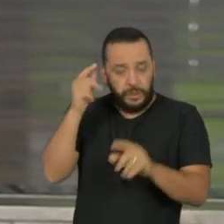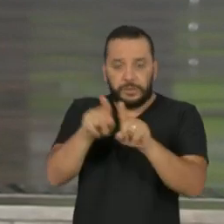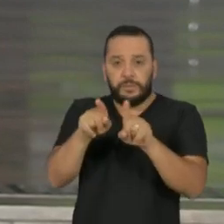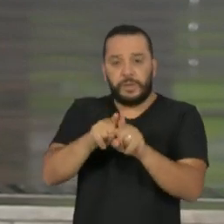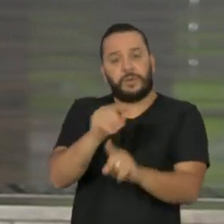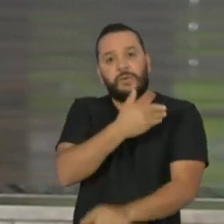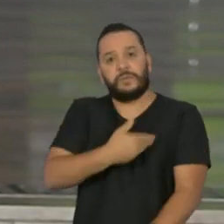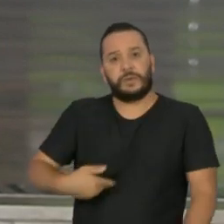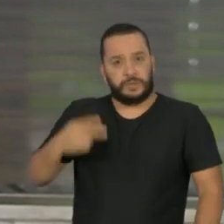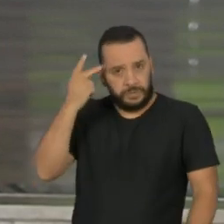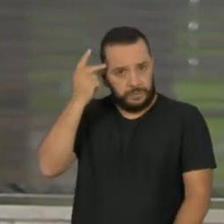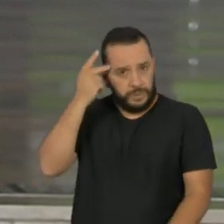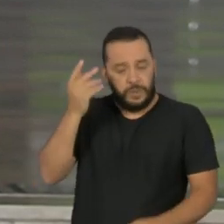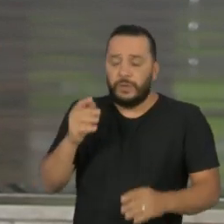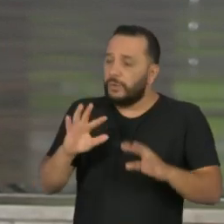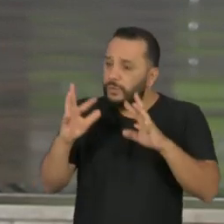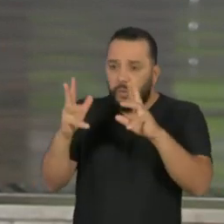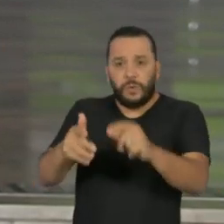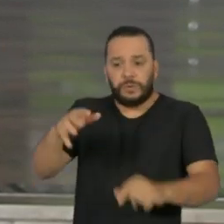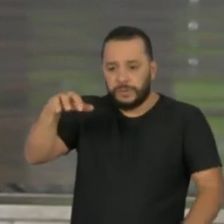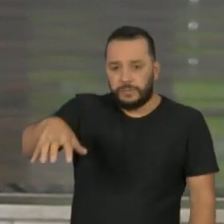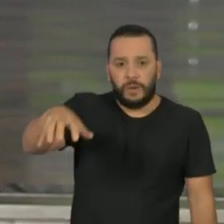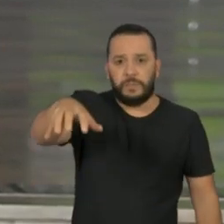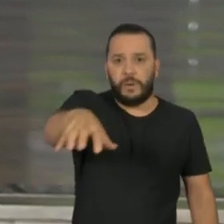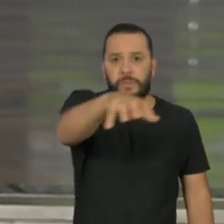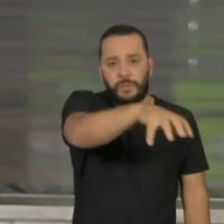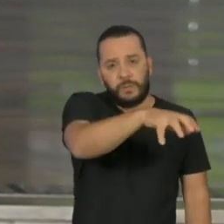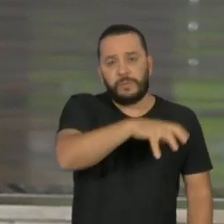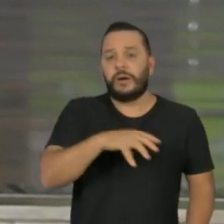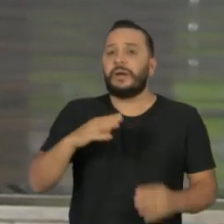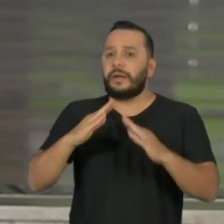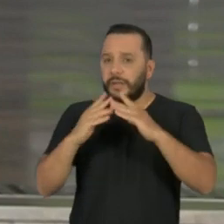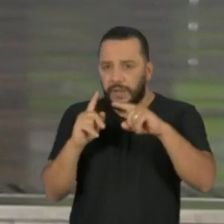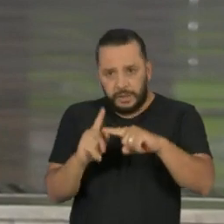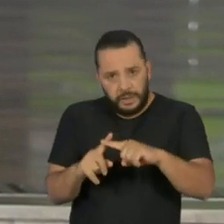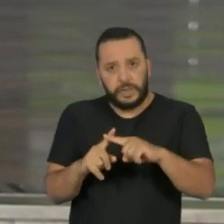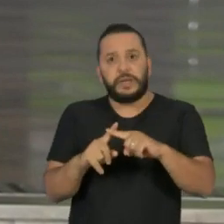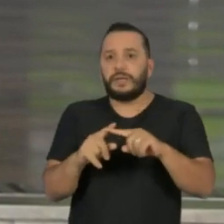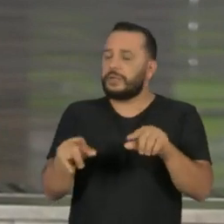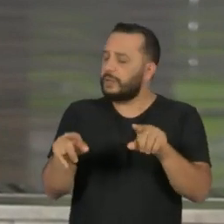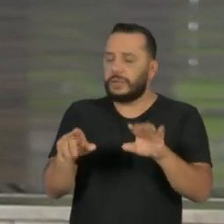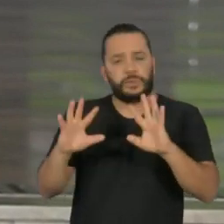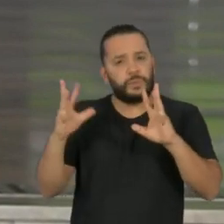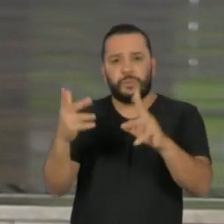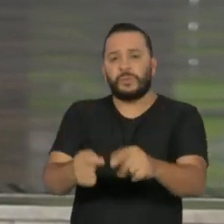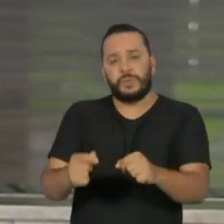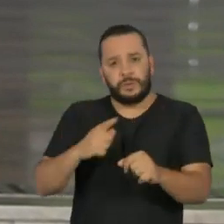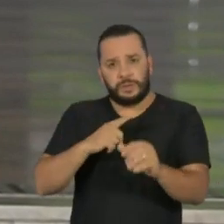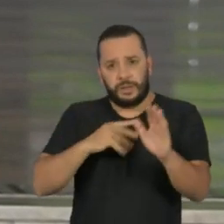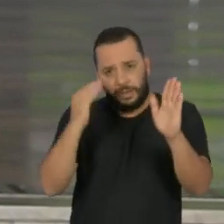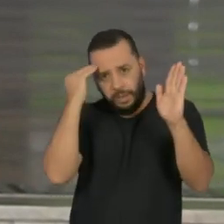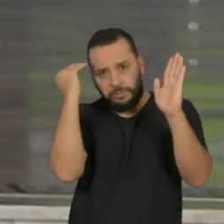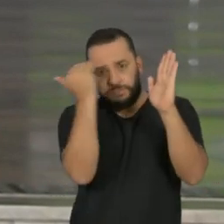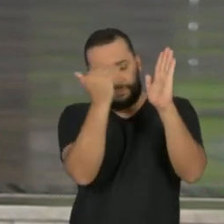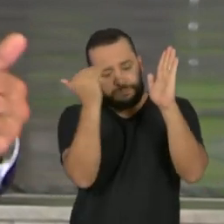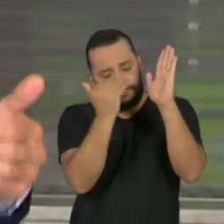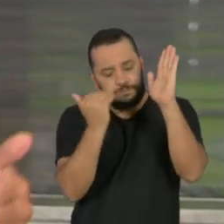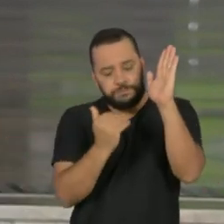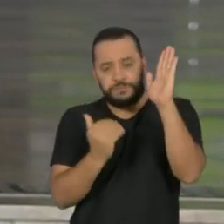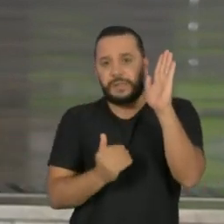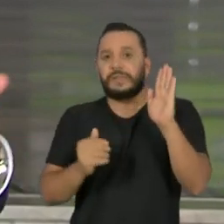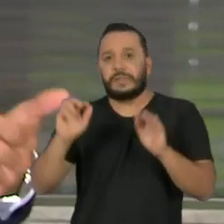maneira exemplar. Todos os setores, inclusive igrejas, templos, cujas informações já foram passadas aqui a vocês ontem.